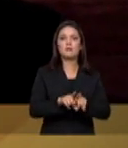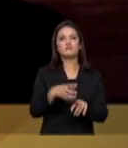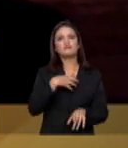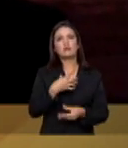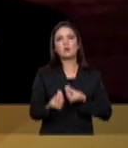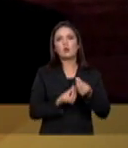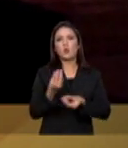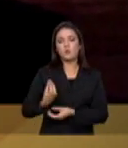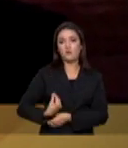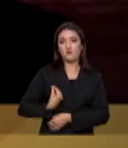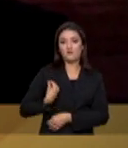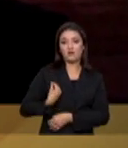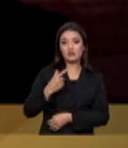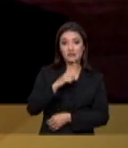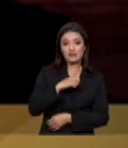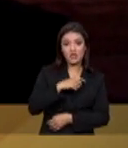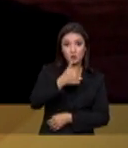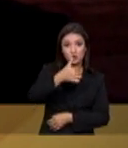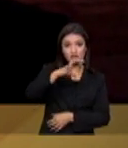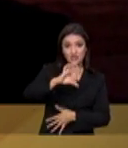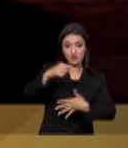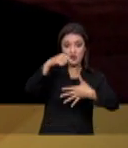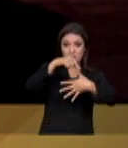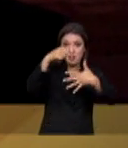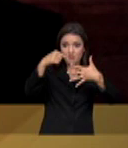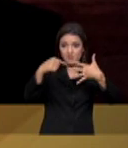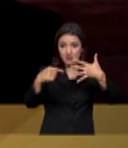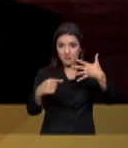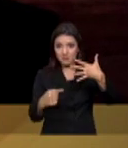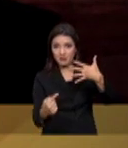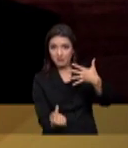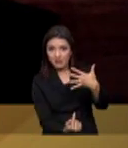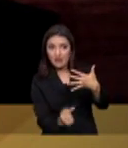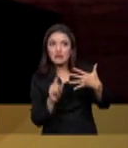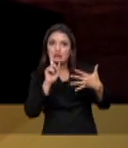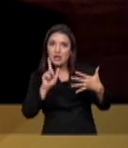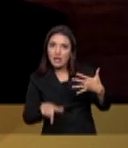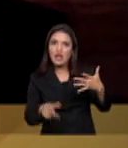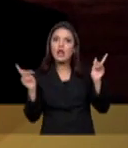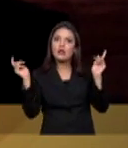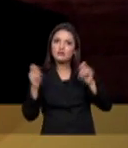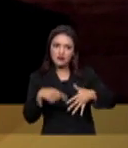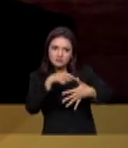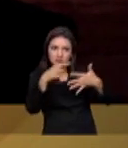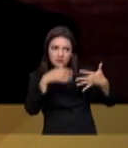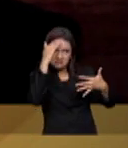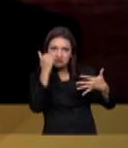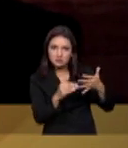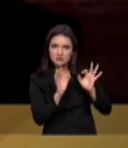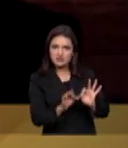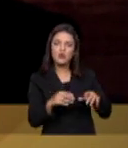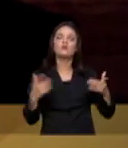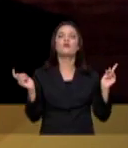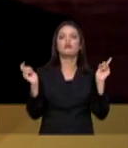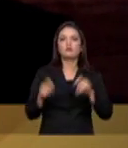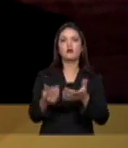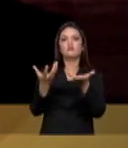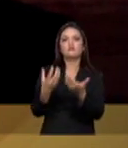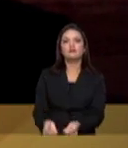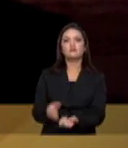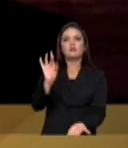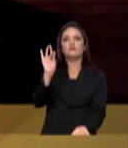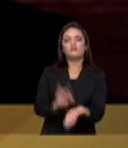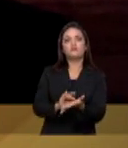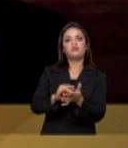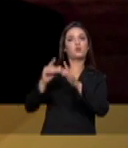e se estabelecendo 19 condicionantes para o reconhecimento da tradicionalidade da ocupação